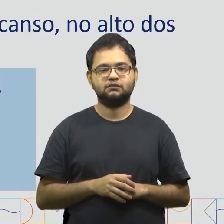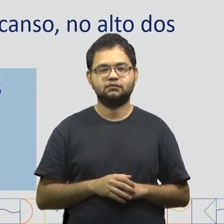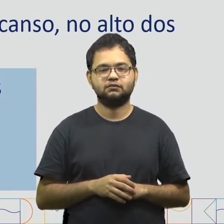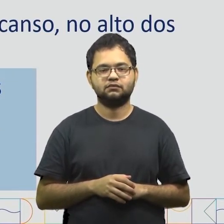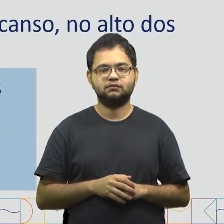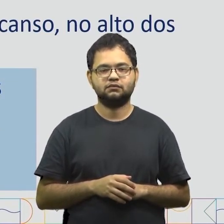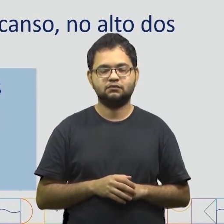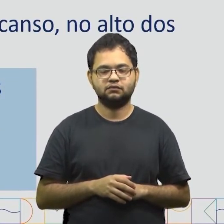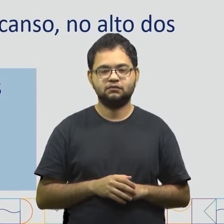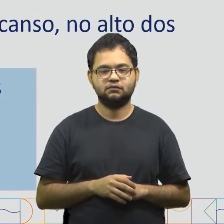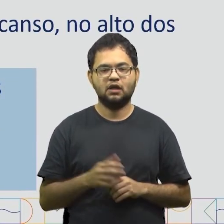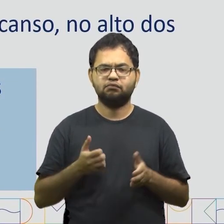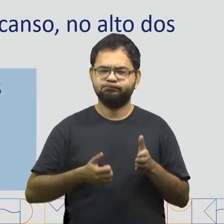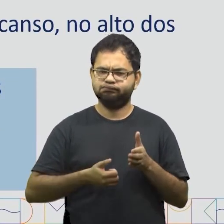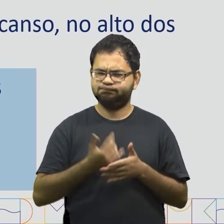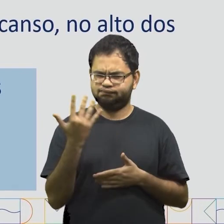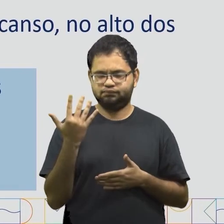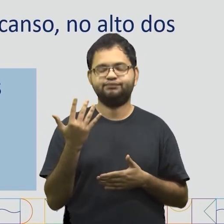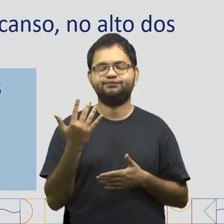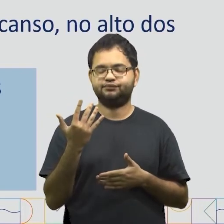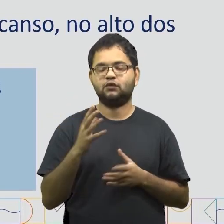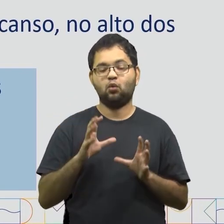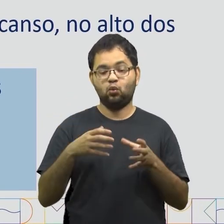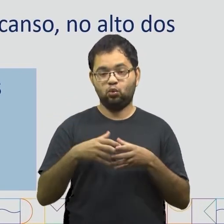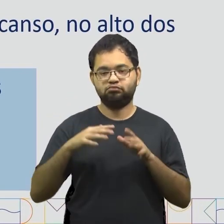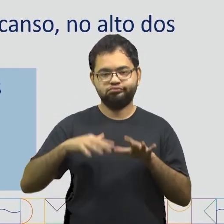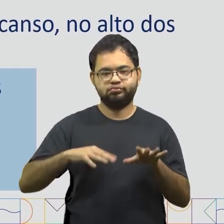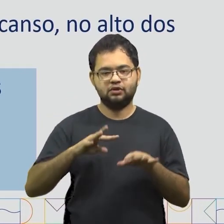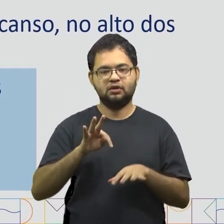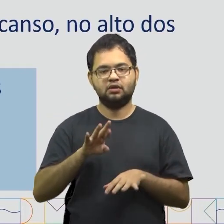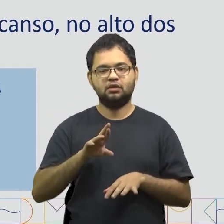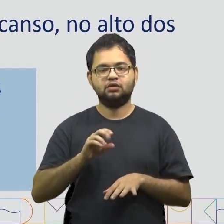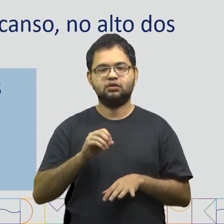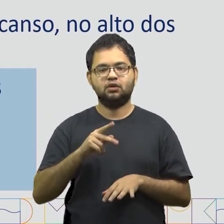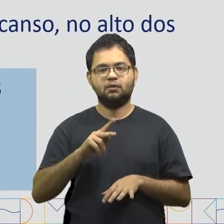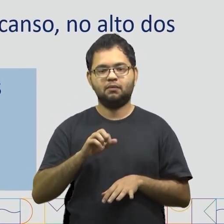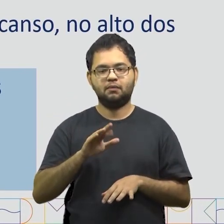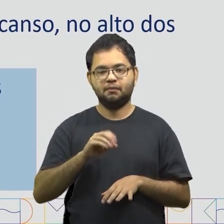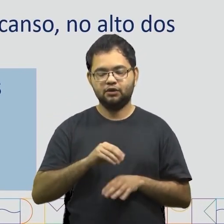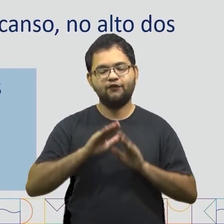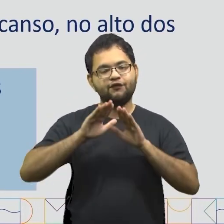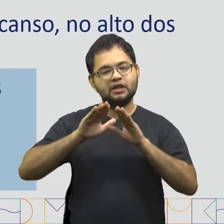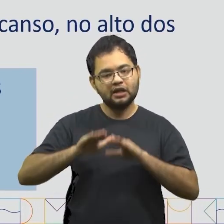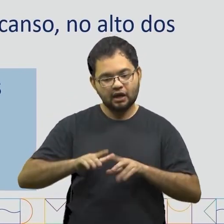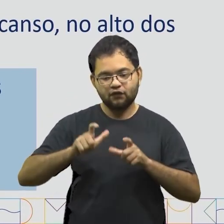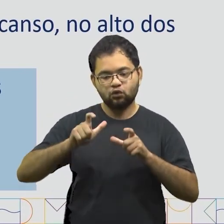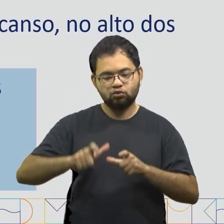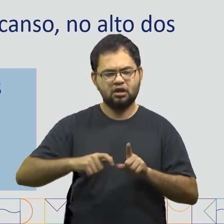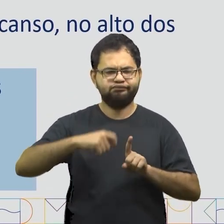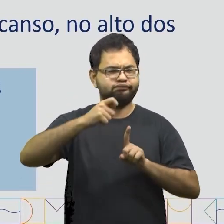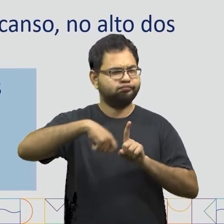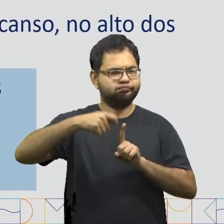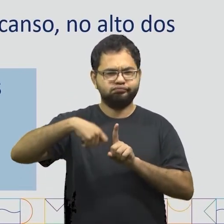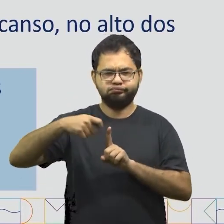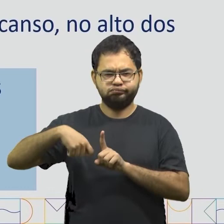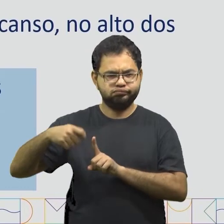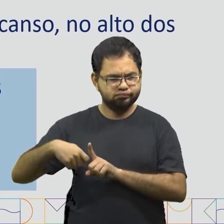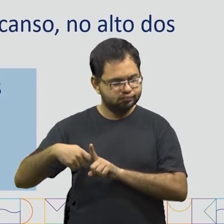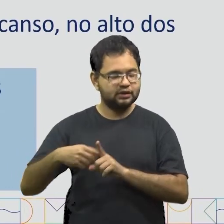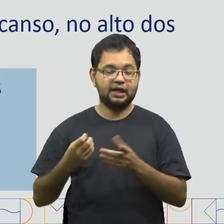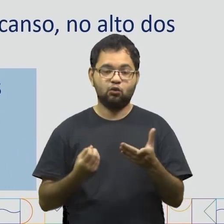última afirmação vamos lá muitas vezes os tropeiros permaneciam nos locais por meses